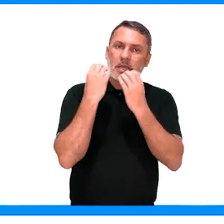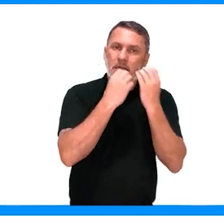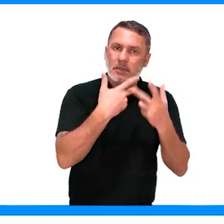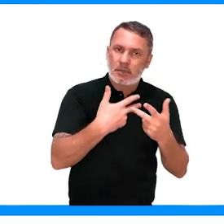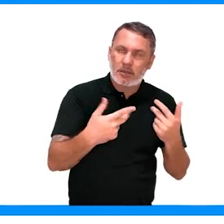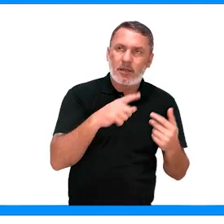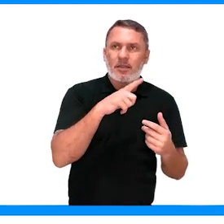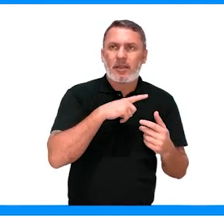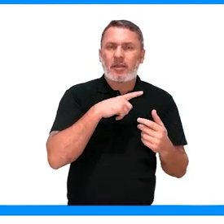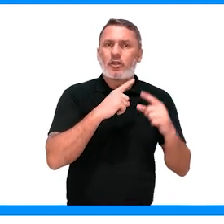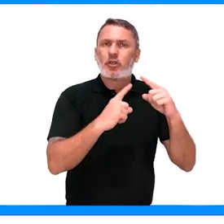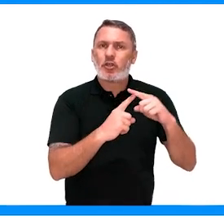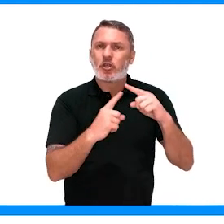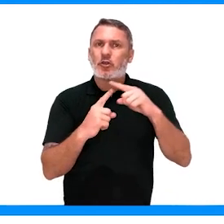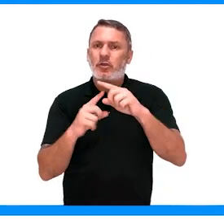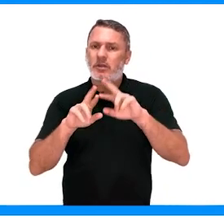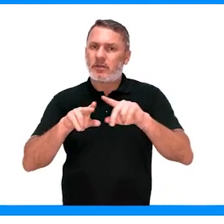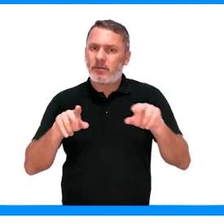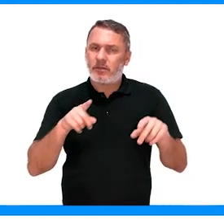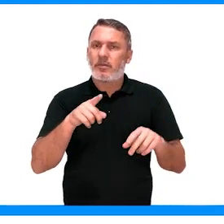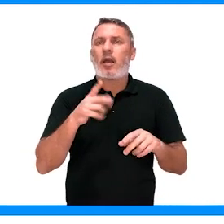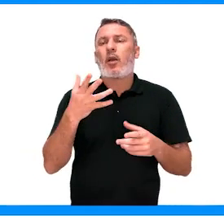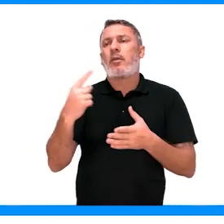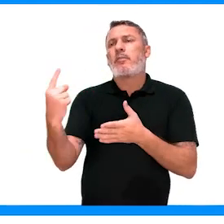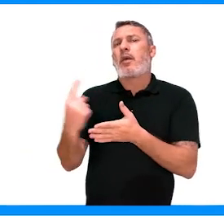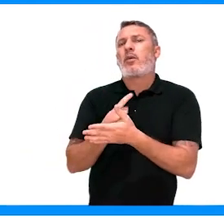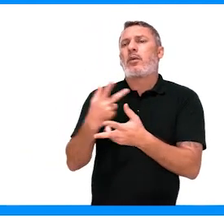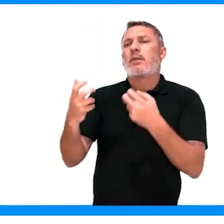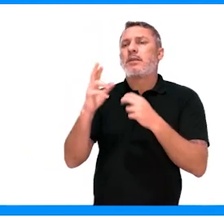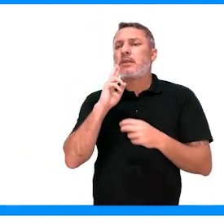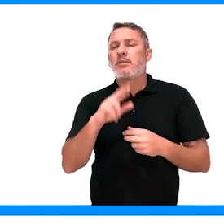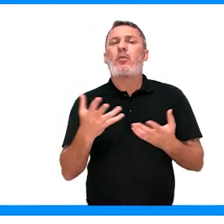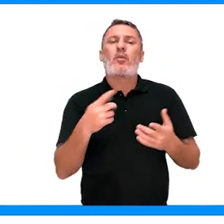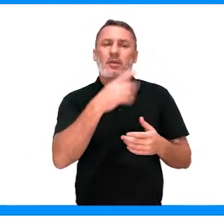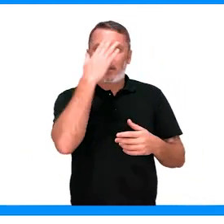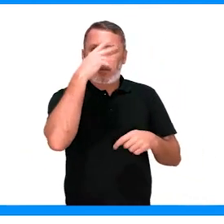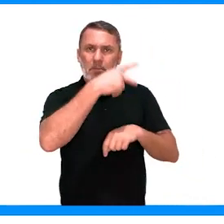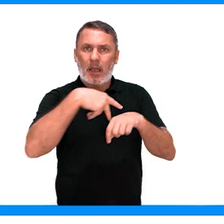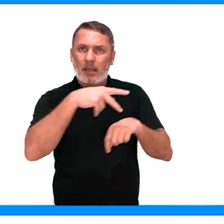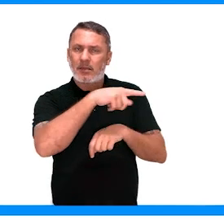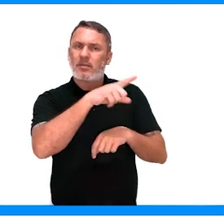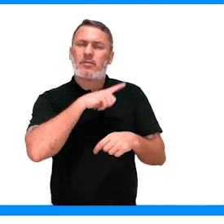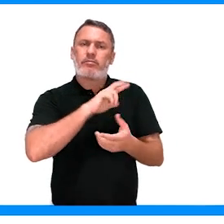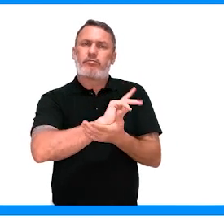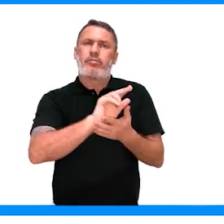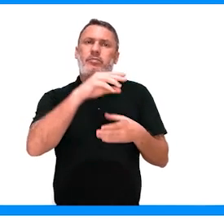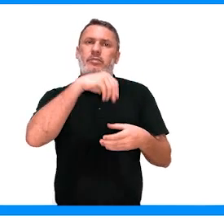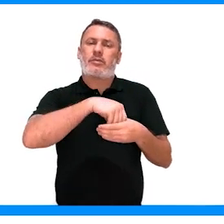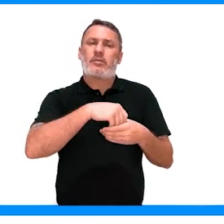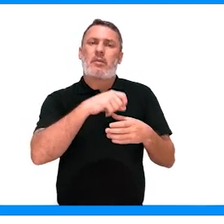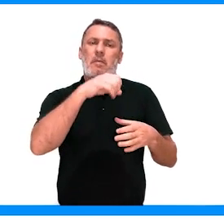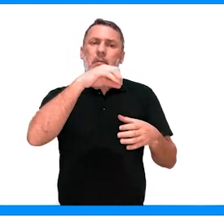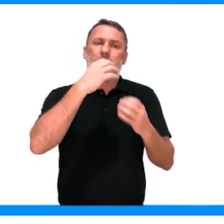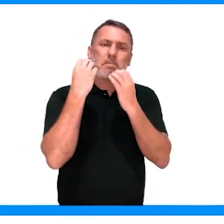das várias espécies que tem de milho no Peru, né? São muitas variações, então temos